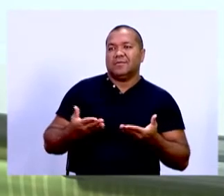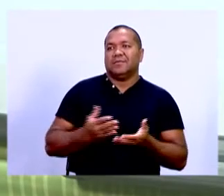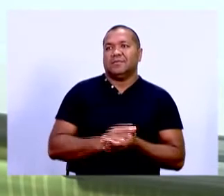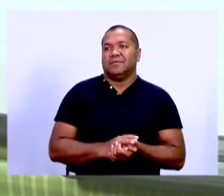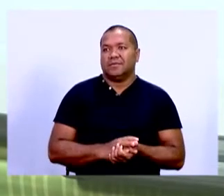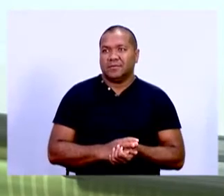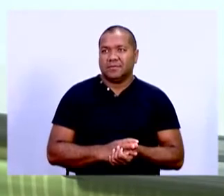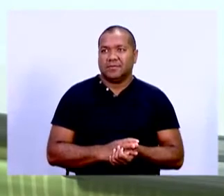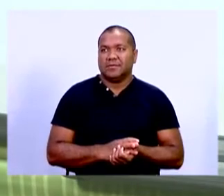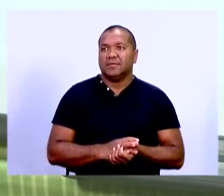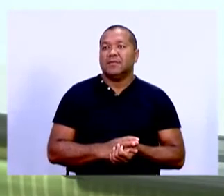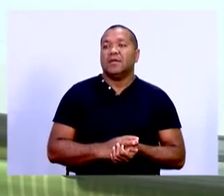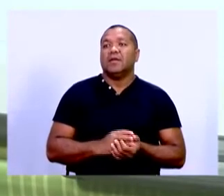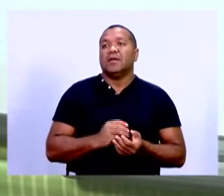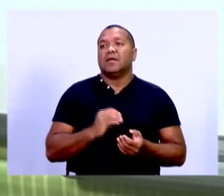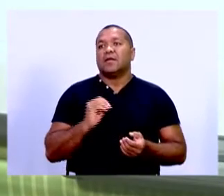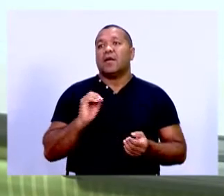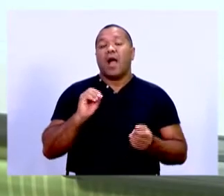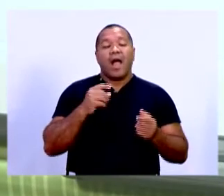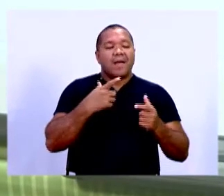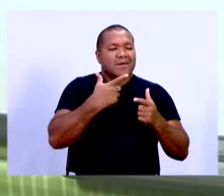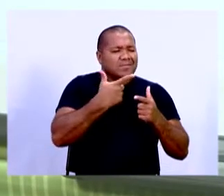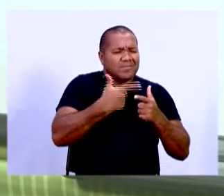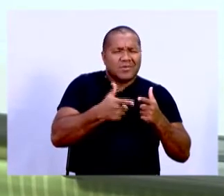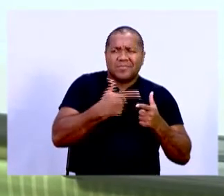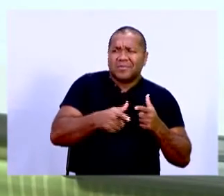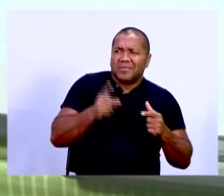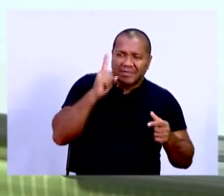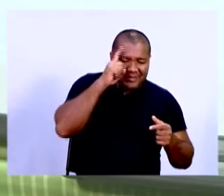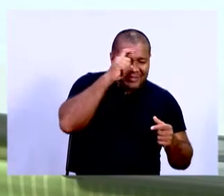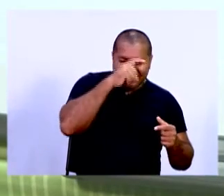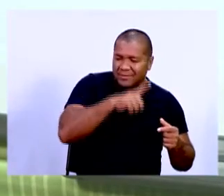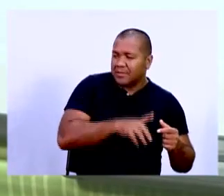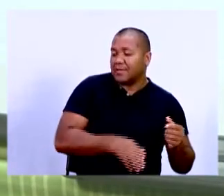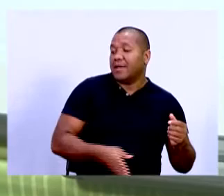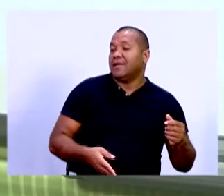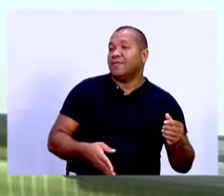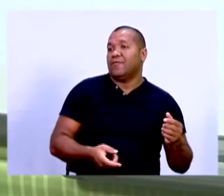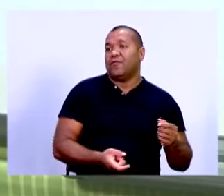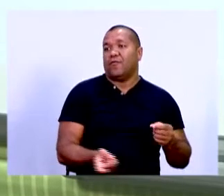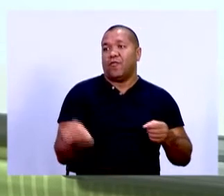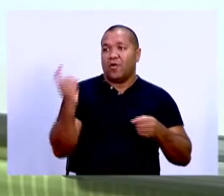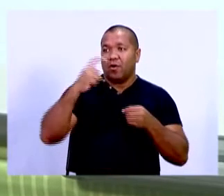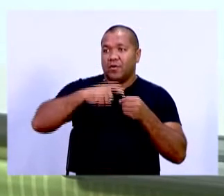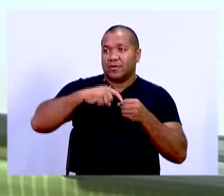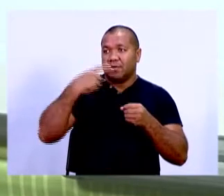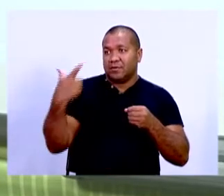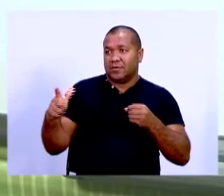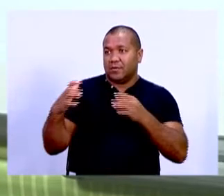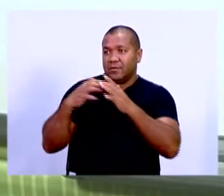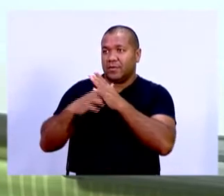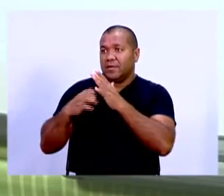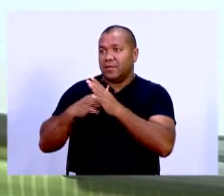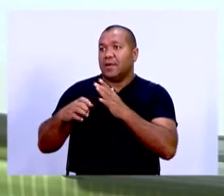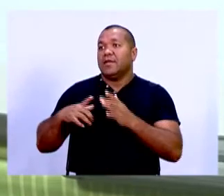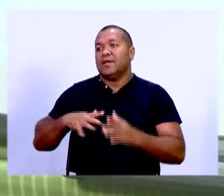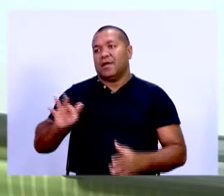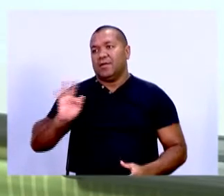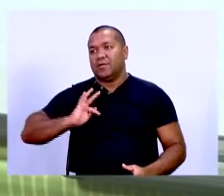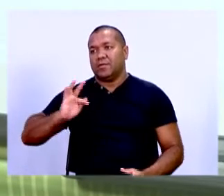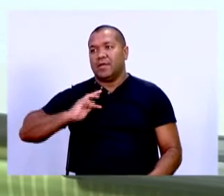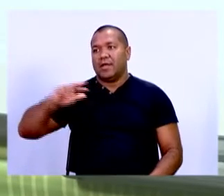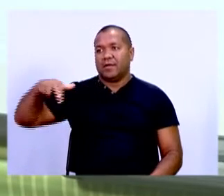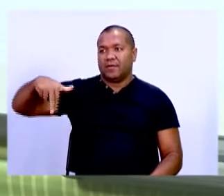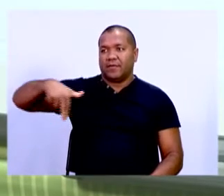não resolva, aí sim, ele vai ter que entrar em contato com a Resfriar para que venha um técnico resolver o problema